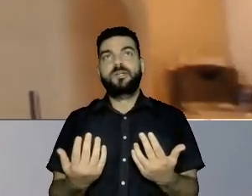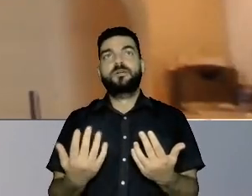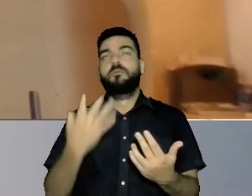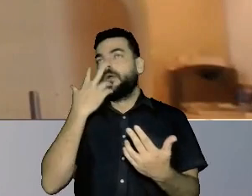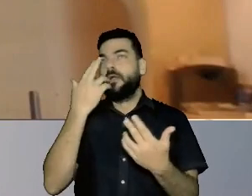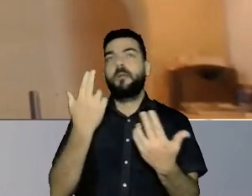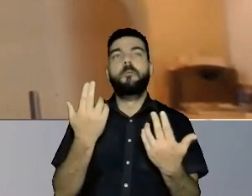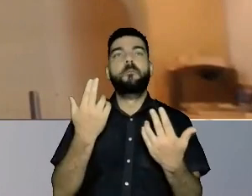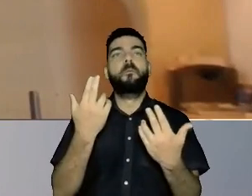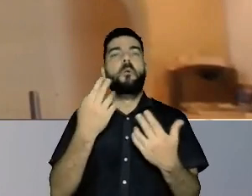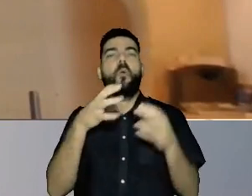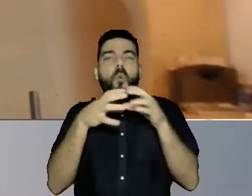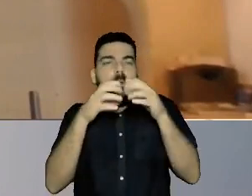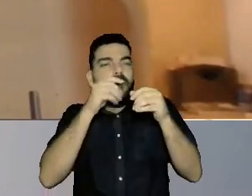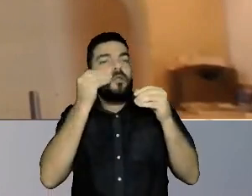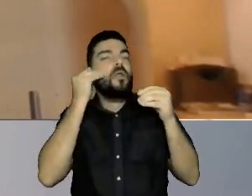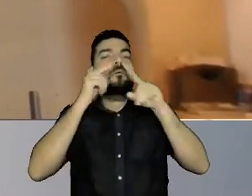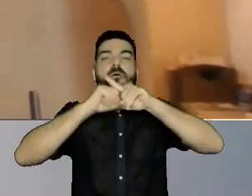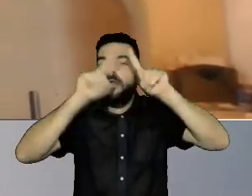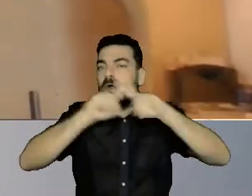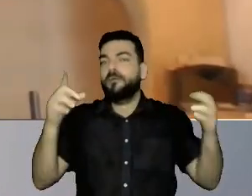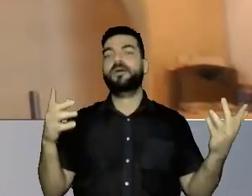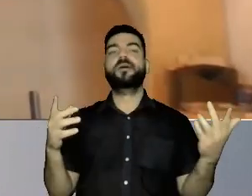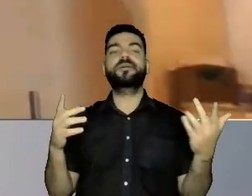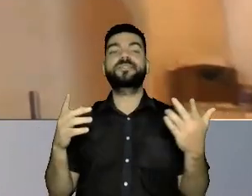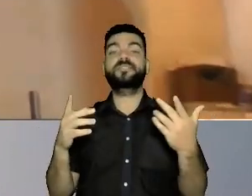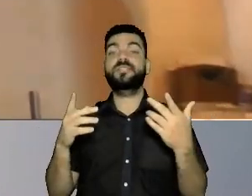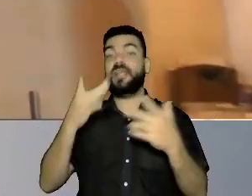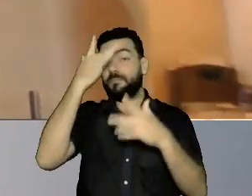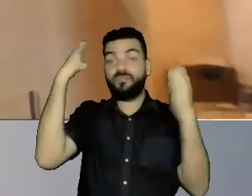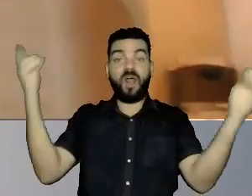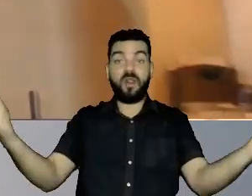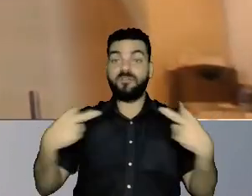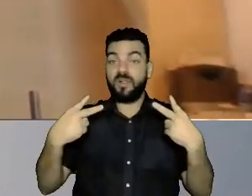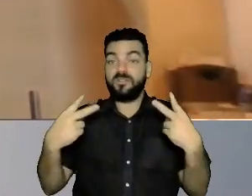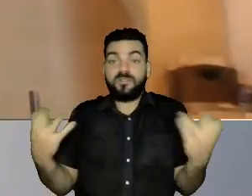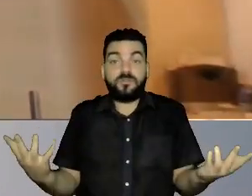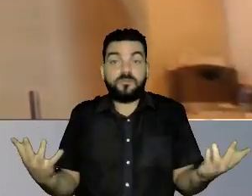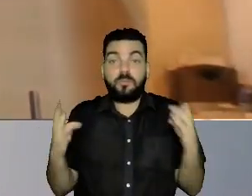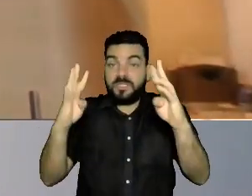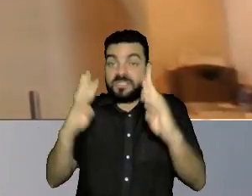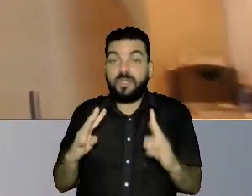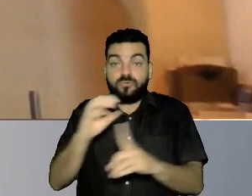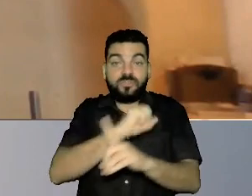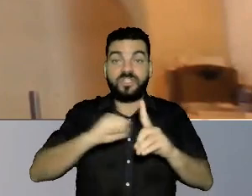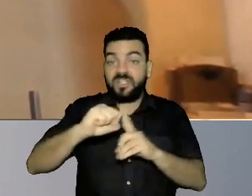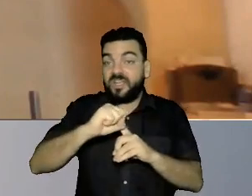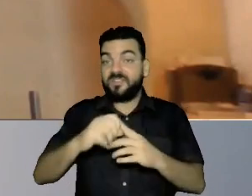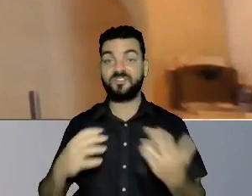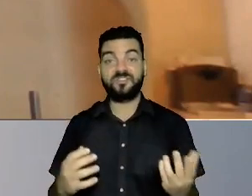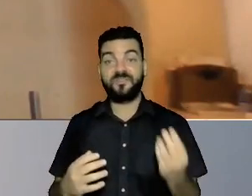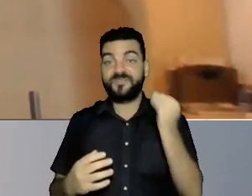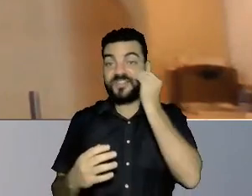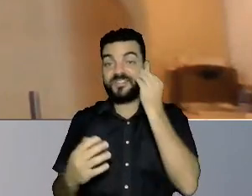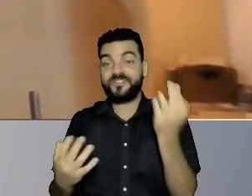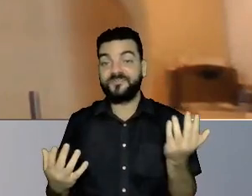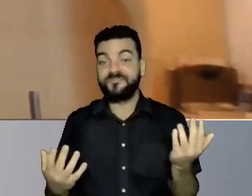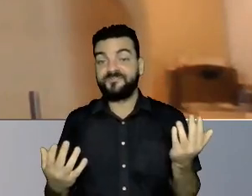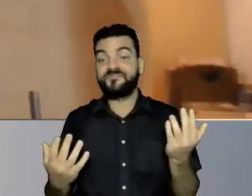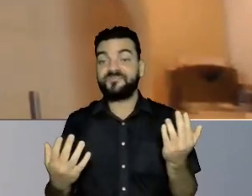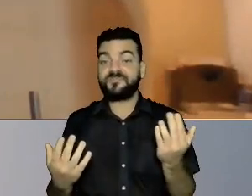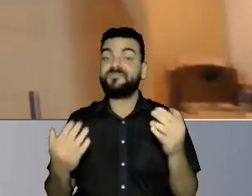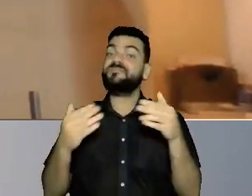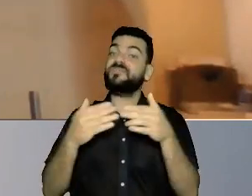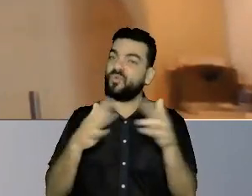protesto, de trazer as demandas sociais, né? E ela é, então, um símbolo